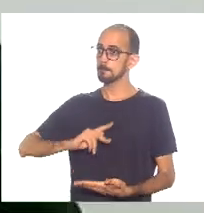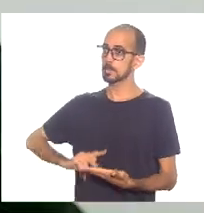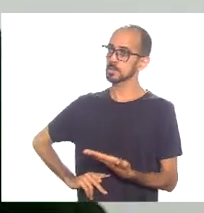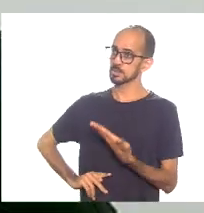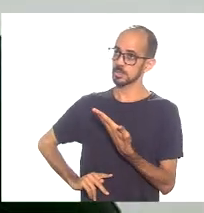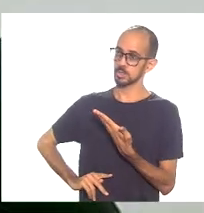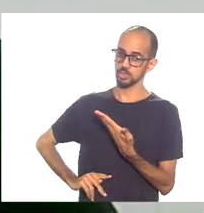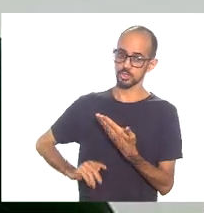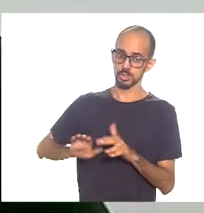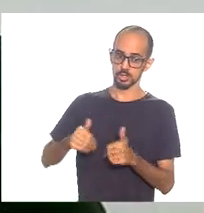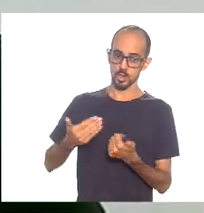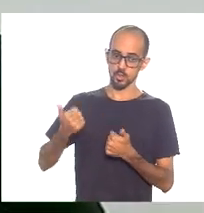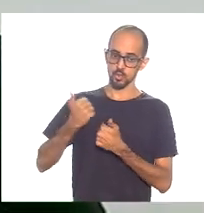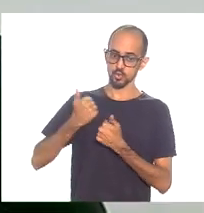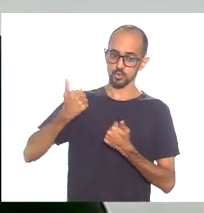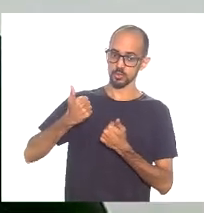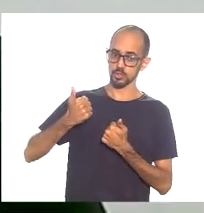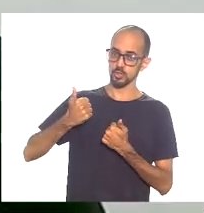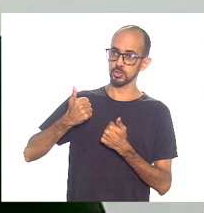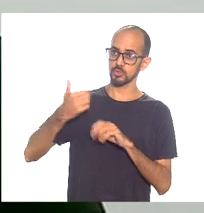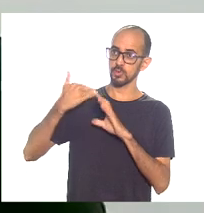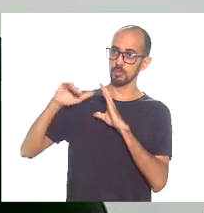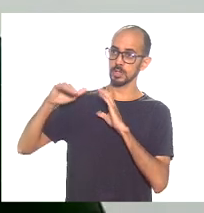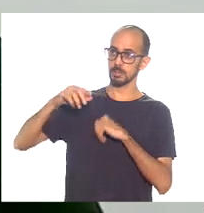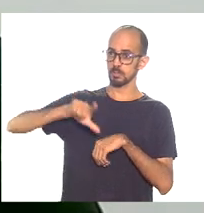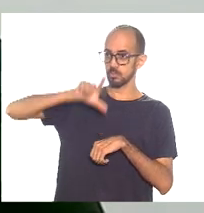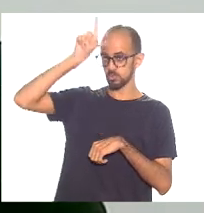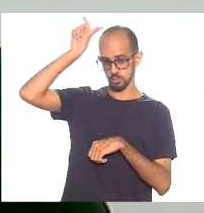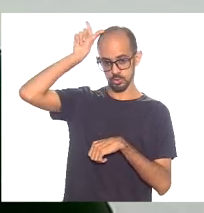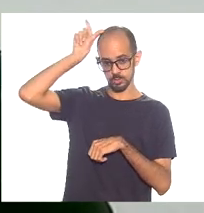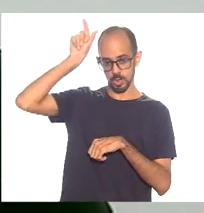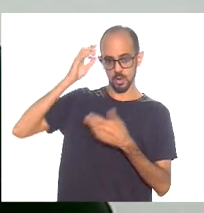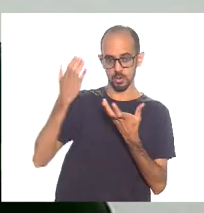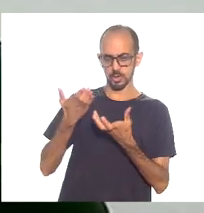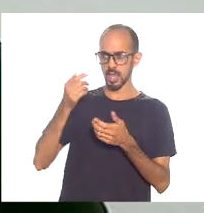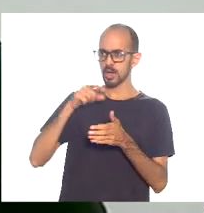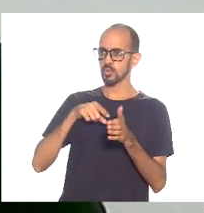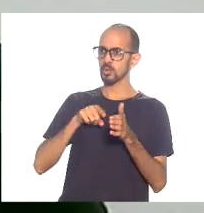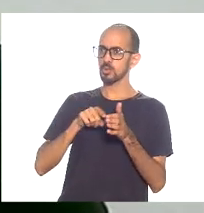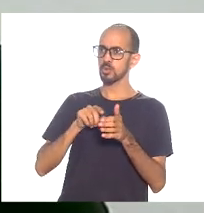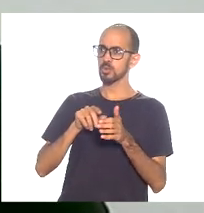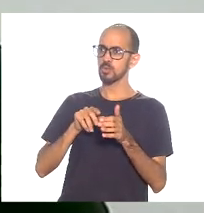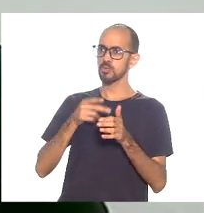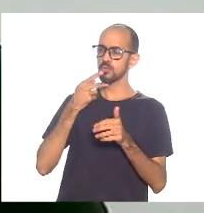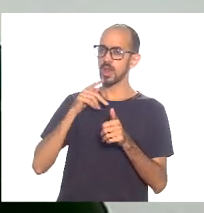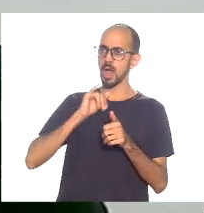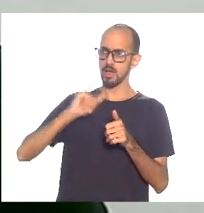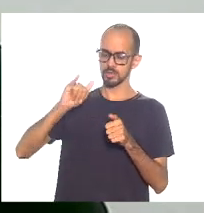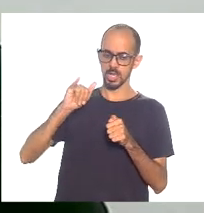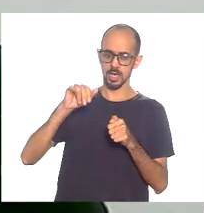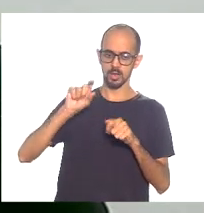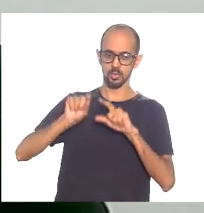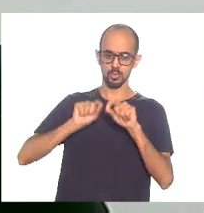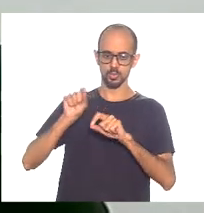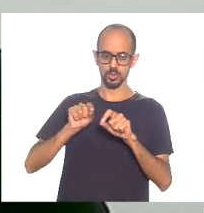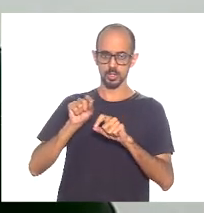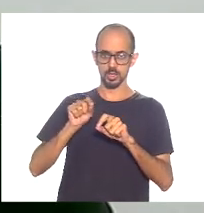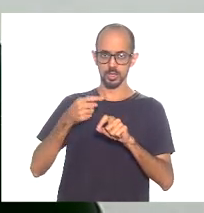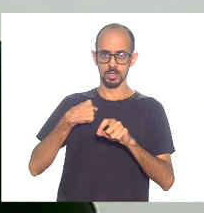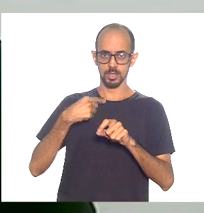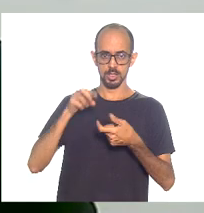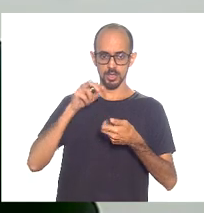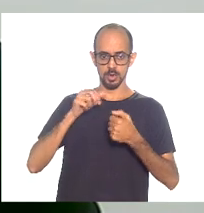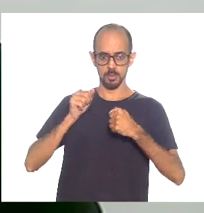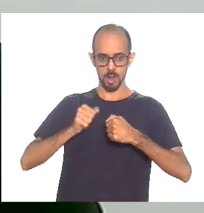O substitutivo que foi para o deputado Luiz Paulo, queria ele que chamar a atenção para que eu pudesse fazer